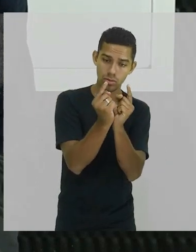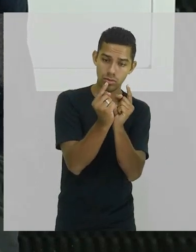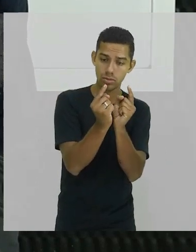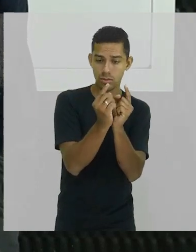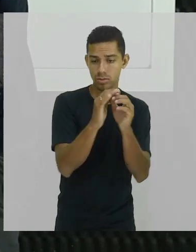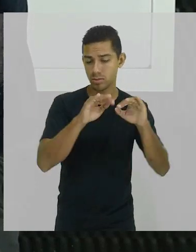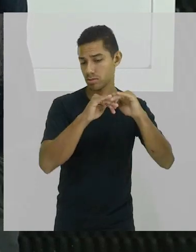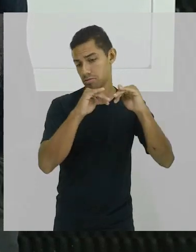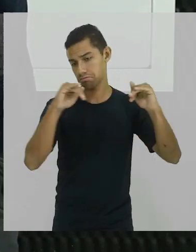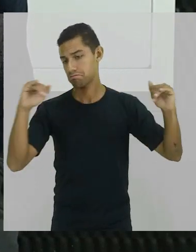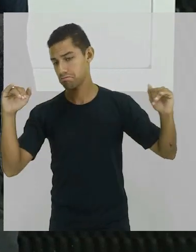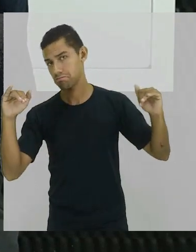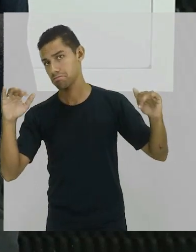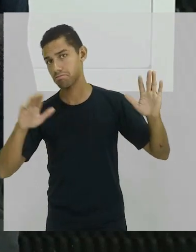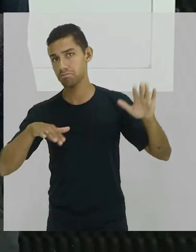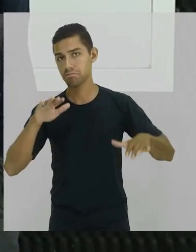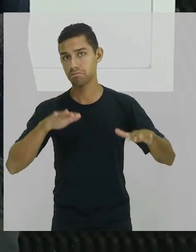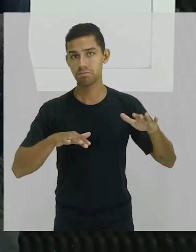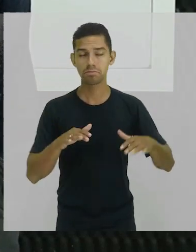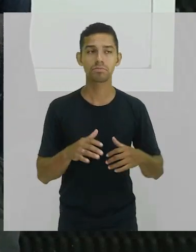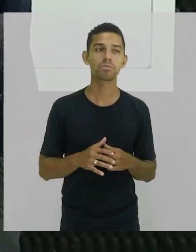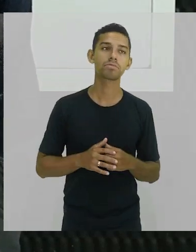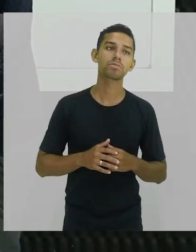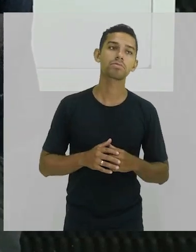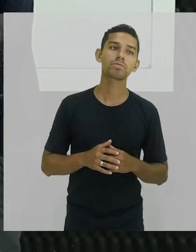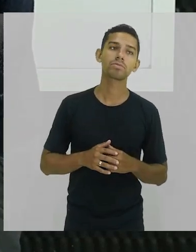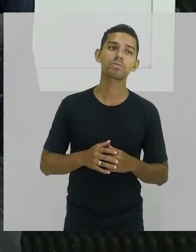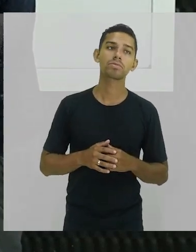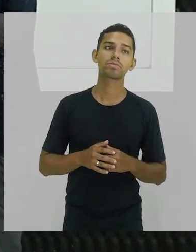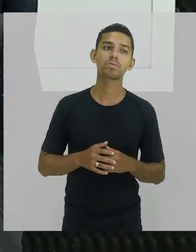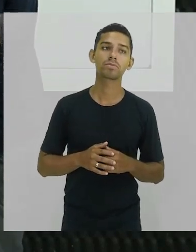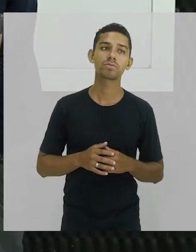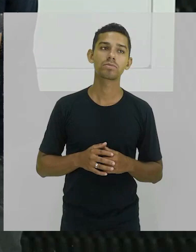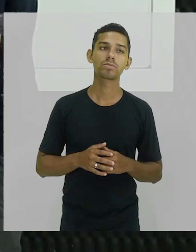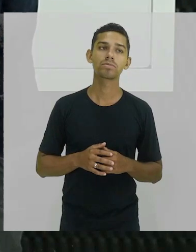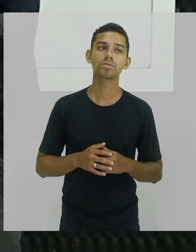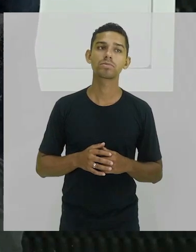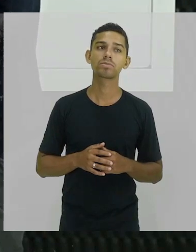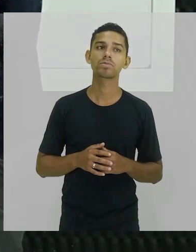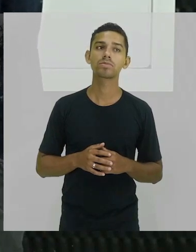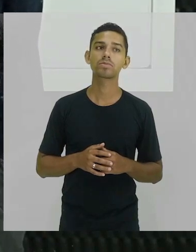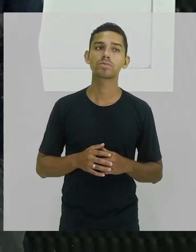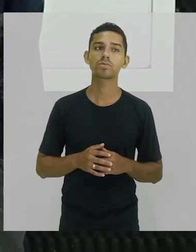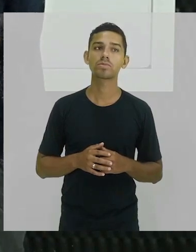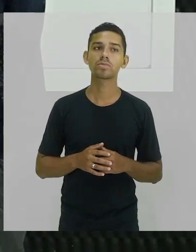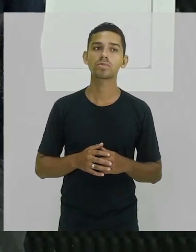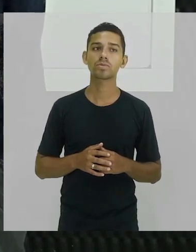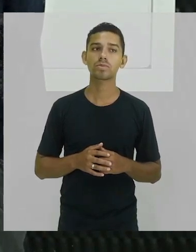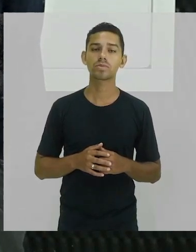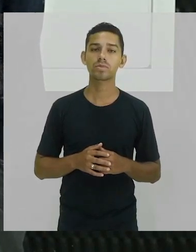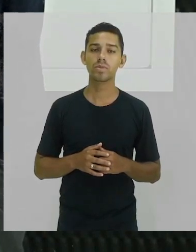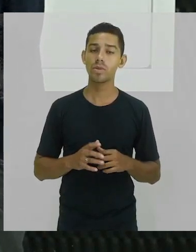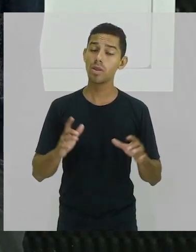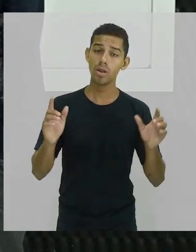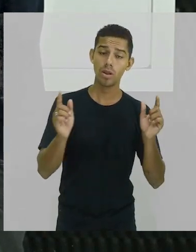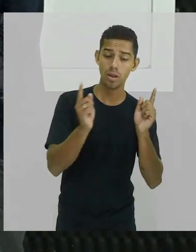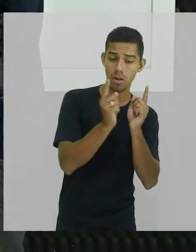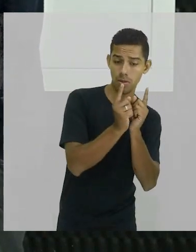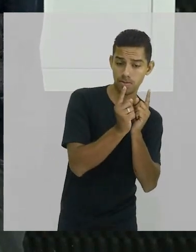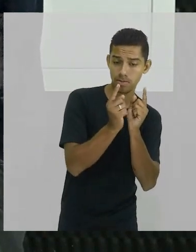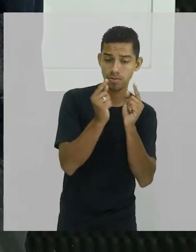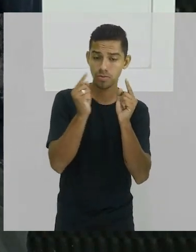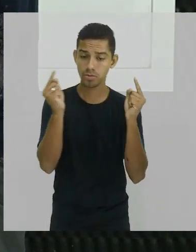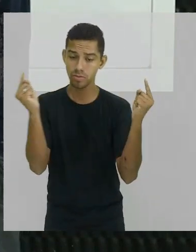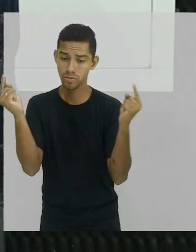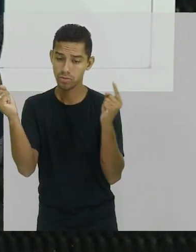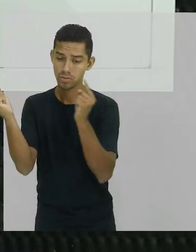estão distantes. Aí depois, ficam bem próximas e depois distantes. Depois próximas e por aí